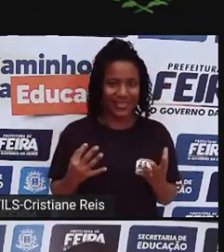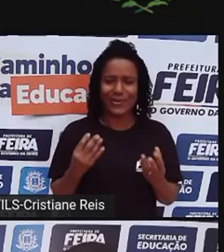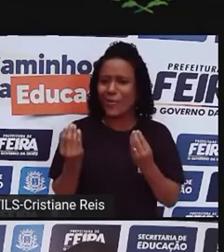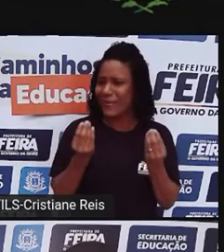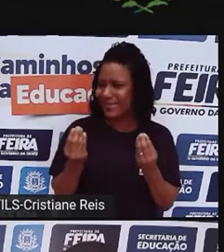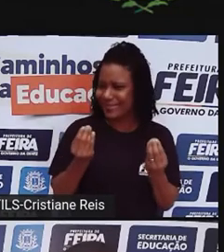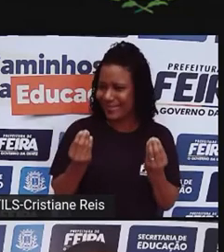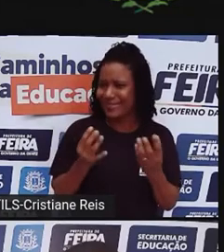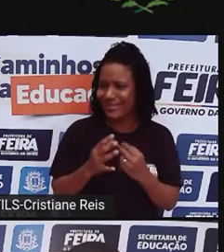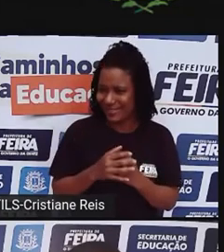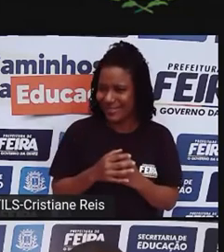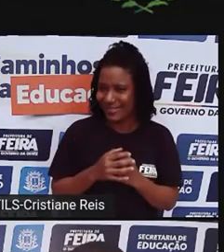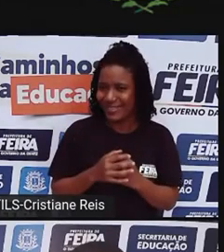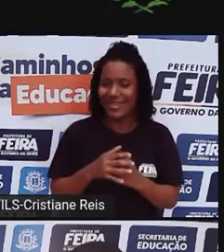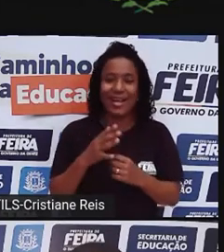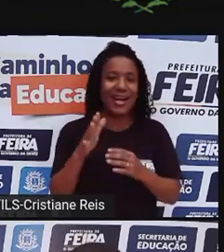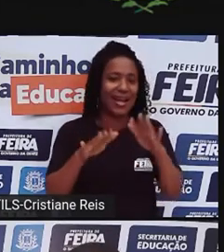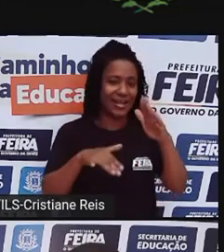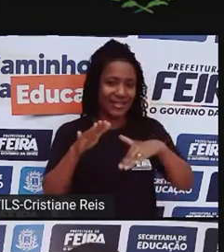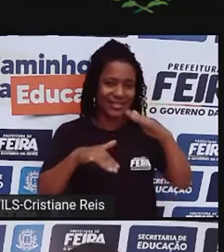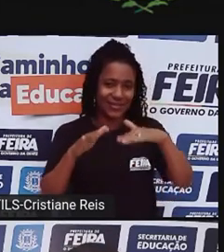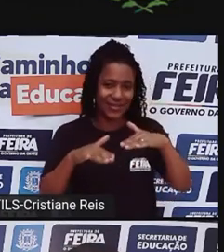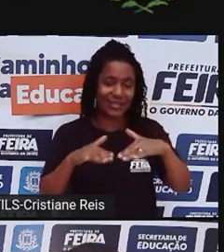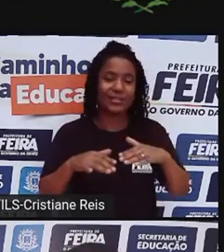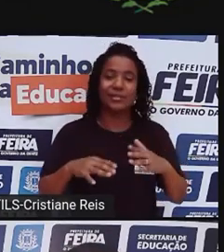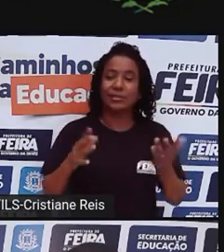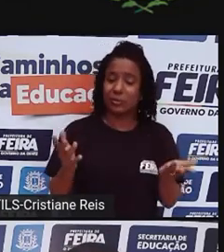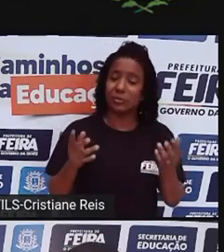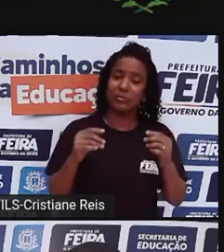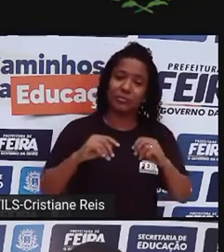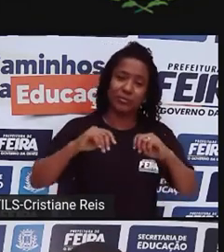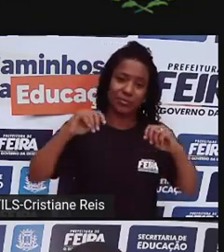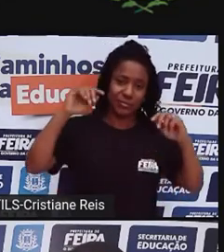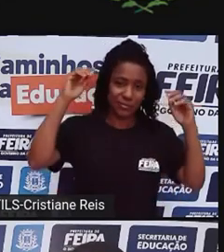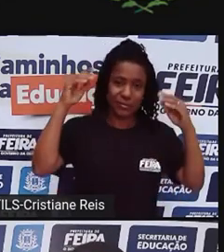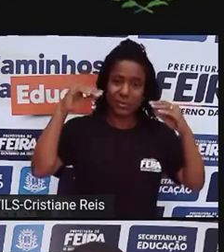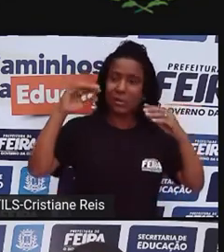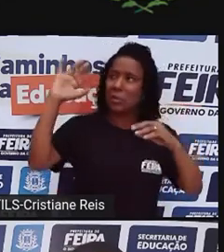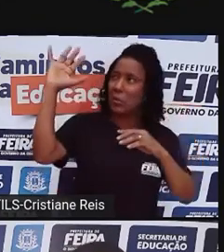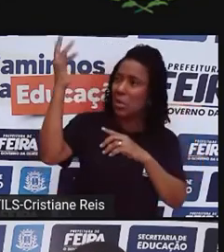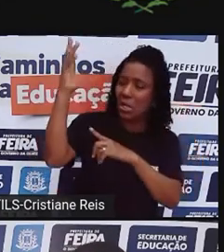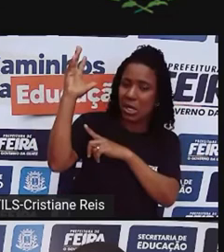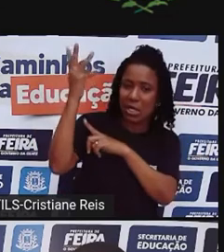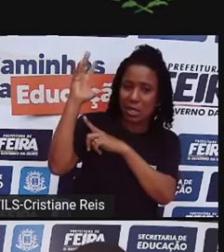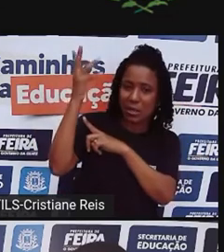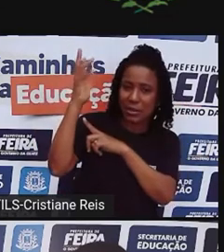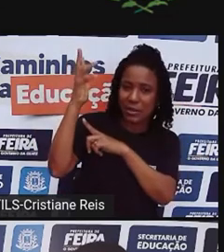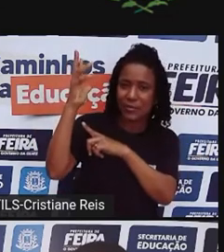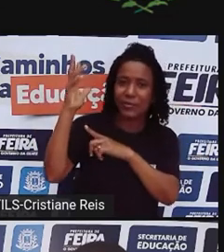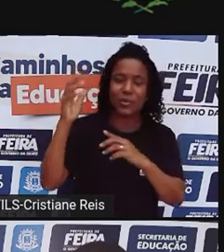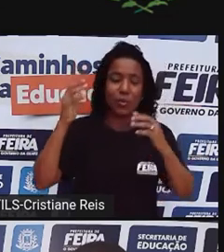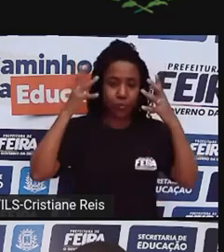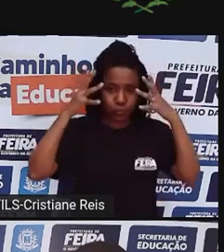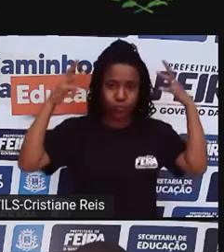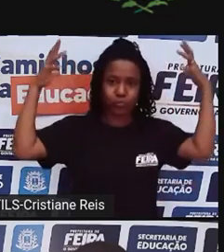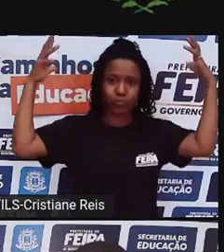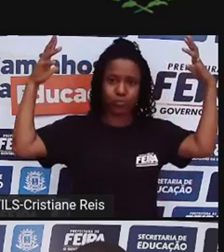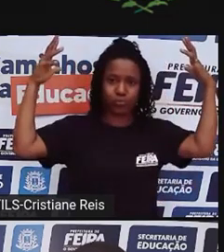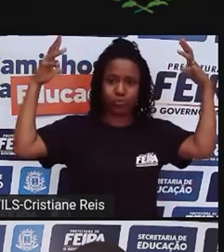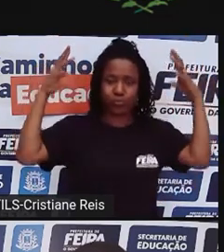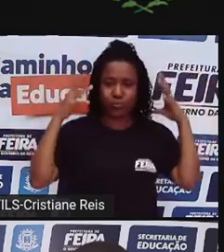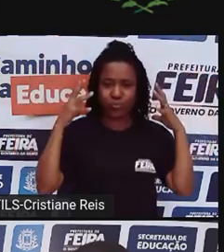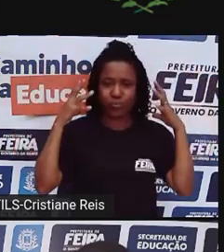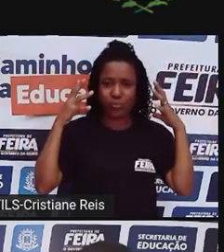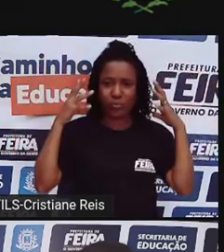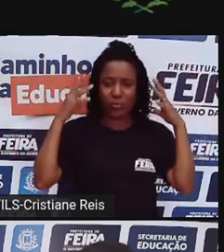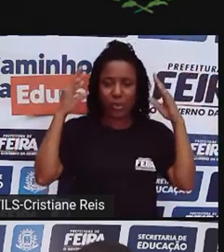com creme, ou dependendo do clima, ele fica de um jeito. Tem dia que ele está mais volumoso, tem dia que ele